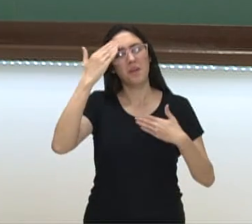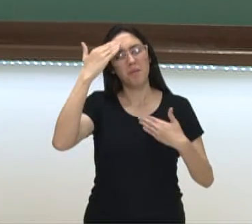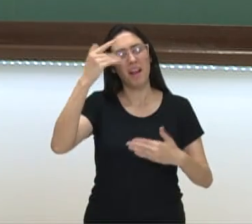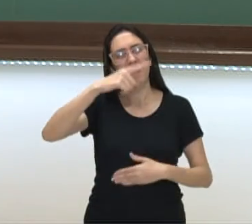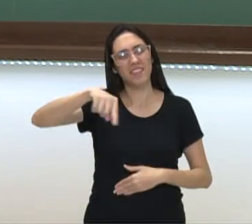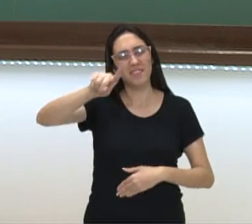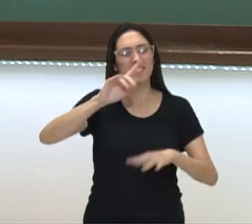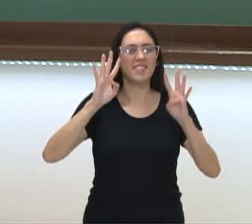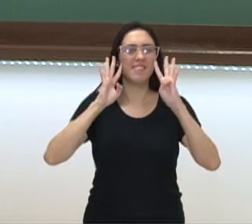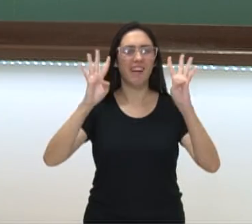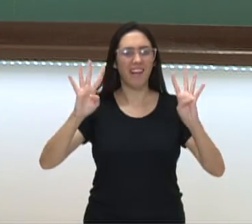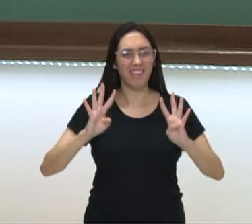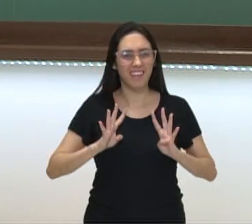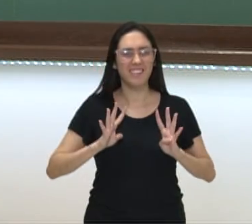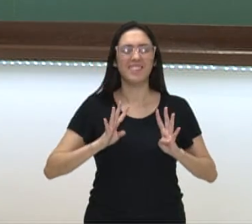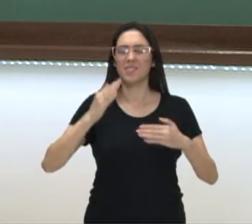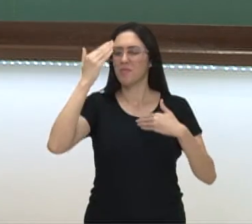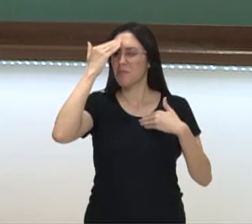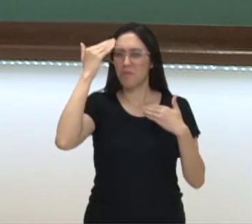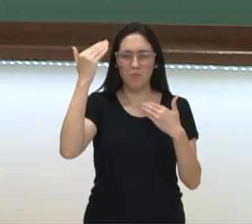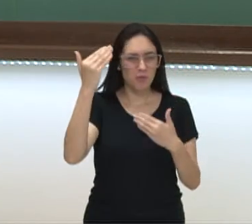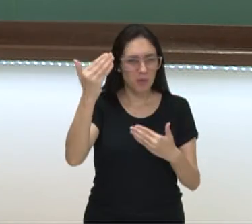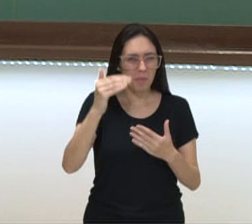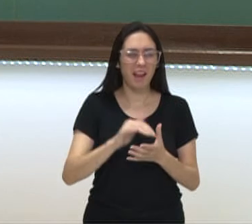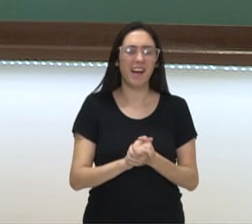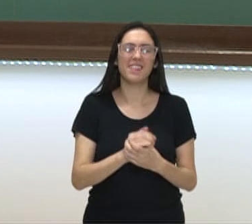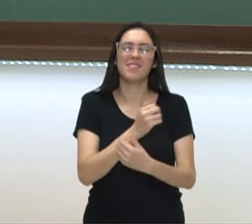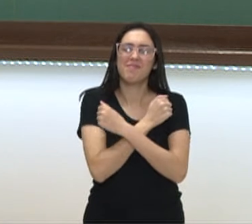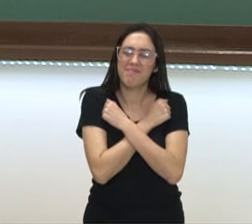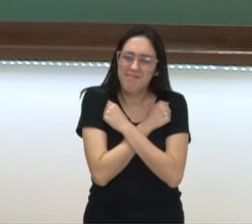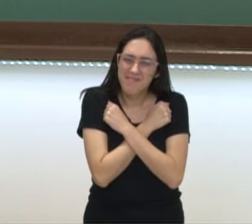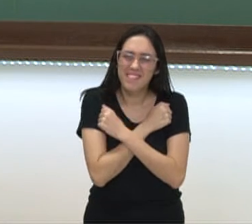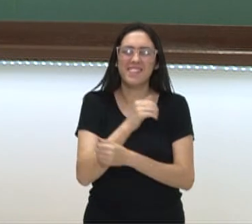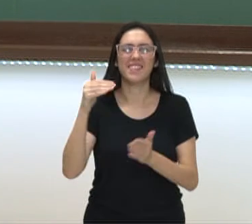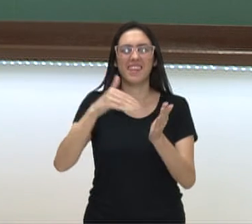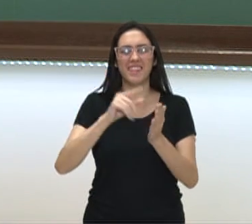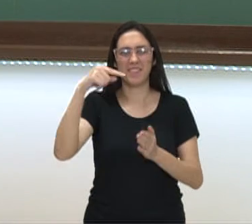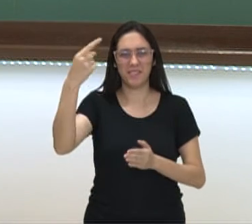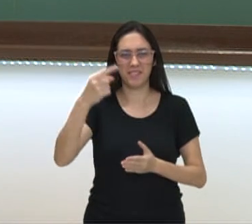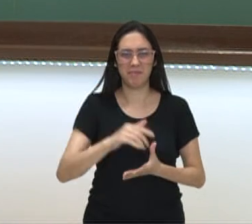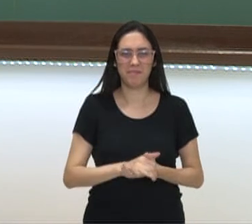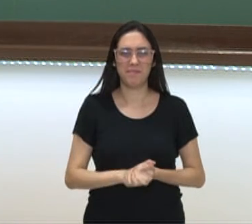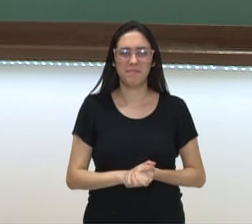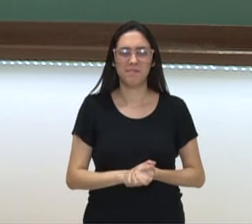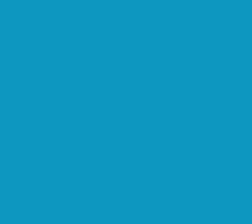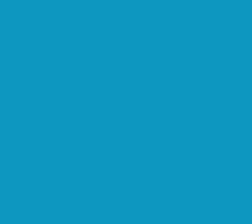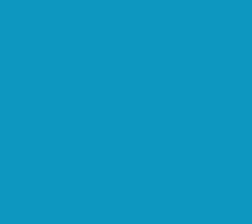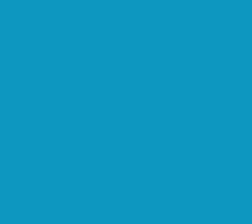você pela sua participação e envolvimento nessa aula. Um forte abraço e até a próxima aula!